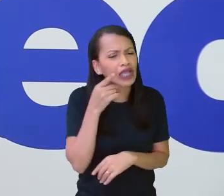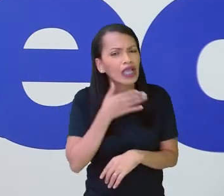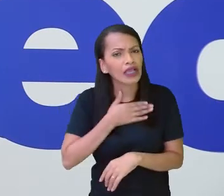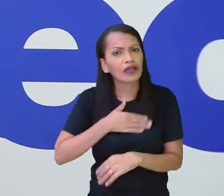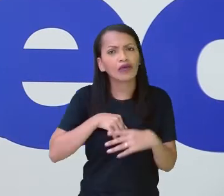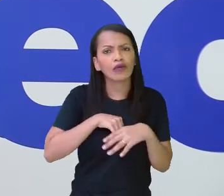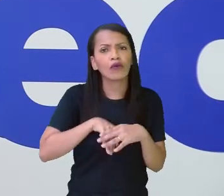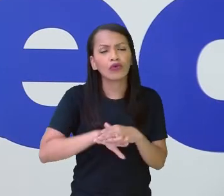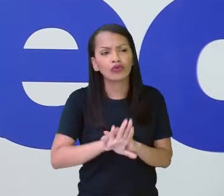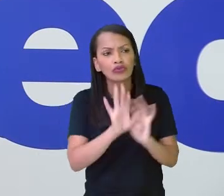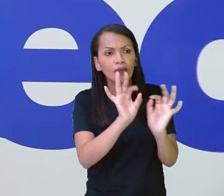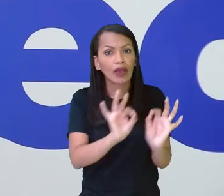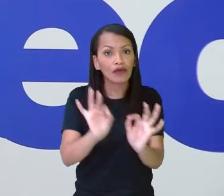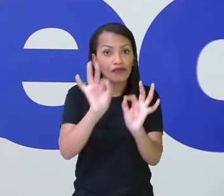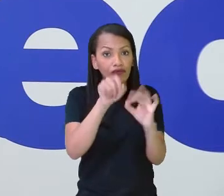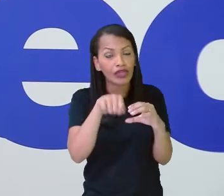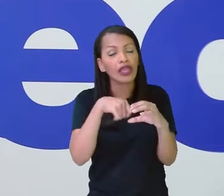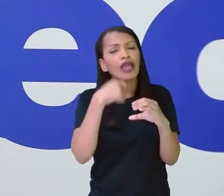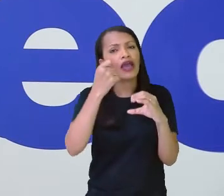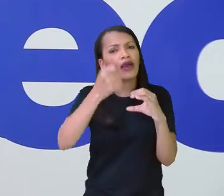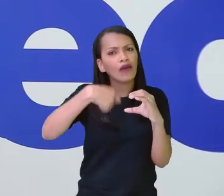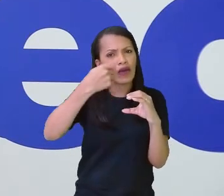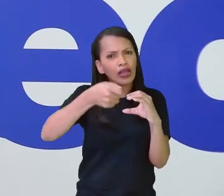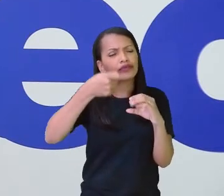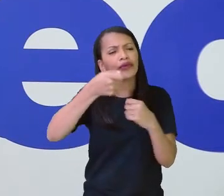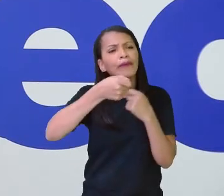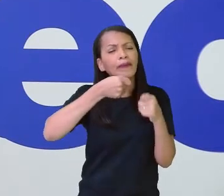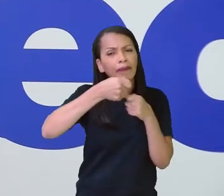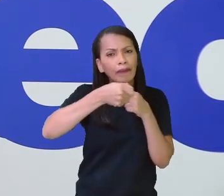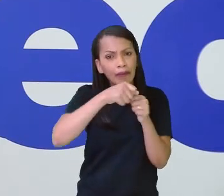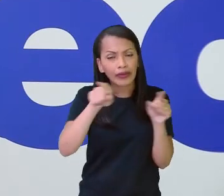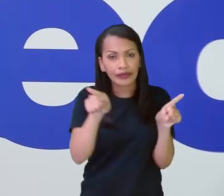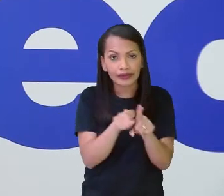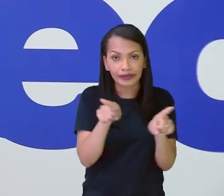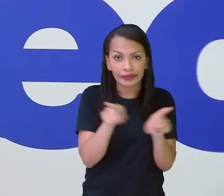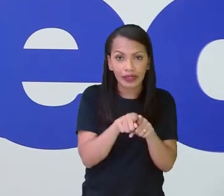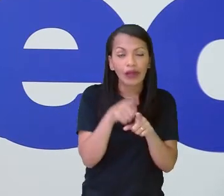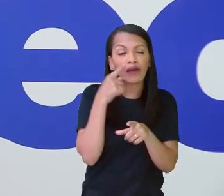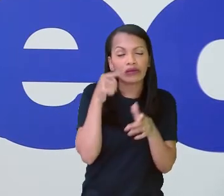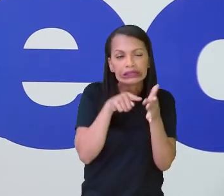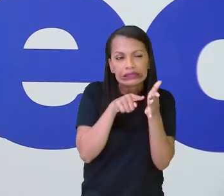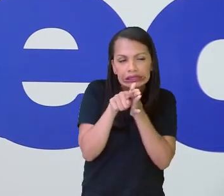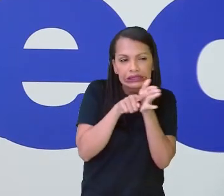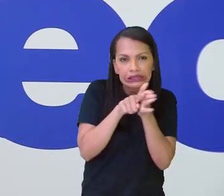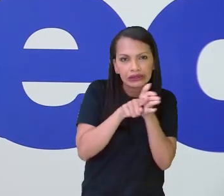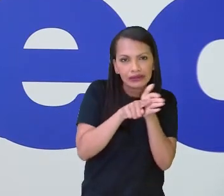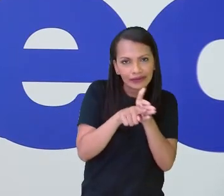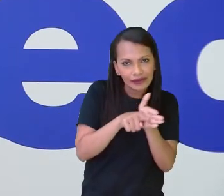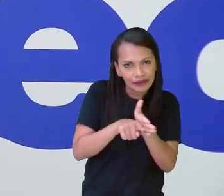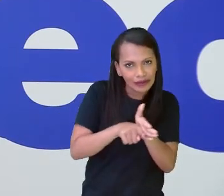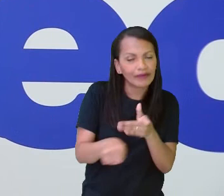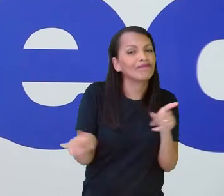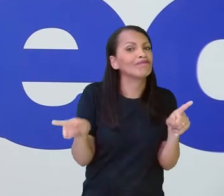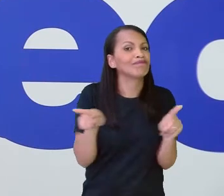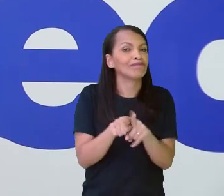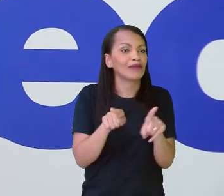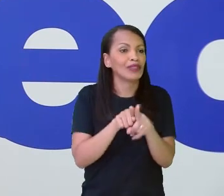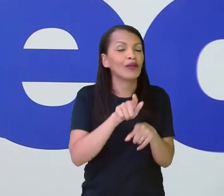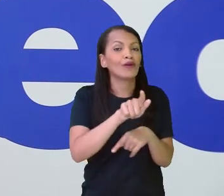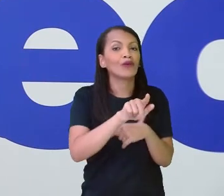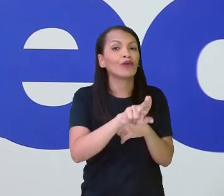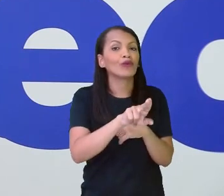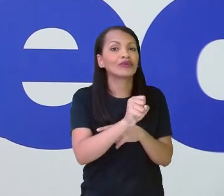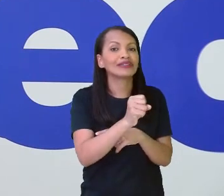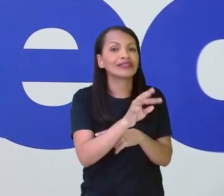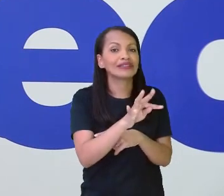costumam acompanhar, né, ver as reportagens também, as investigações. Gustavo está dizendo que gosta